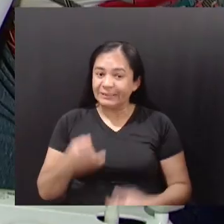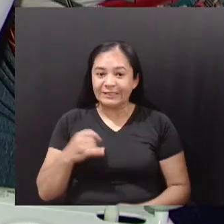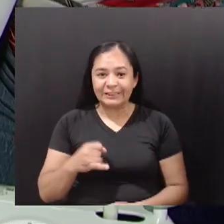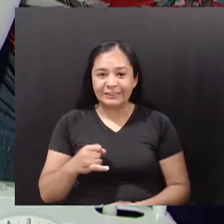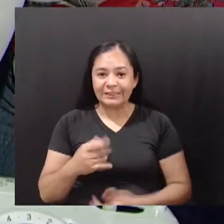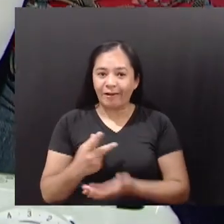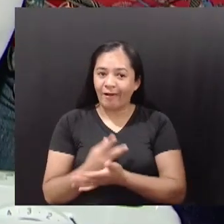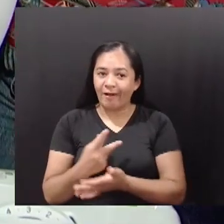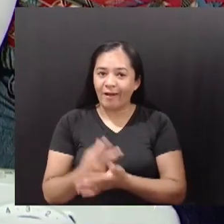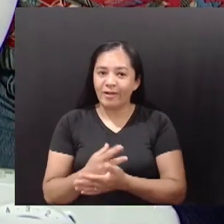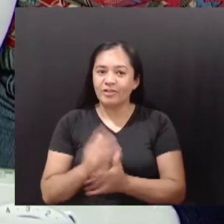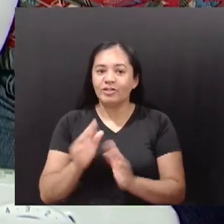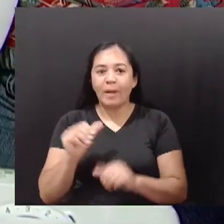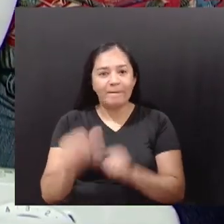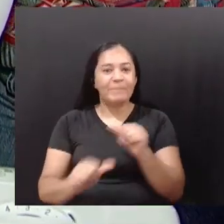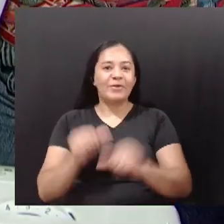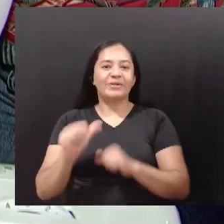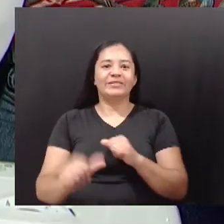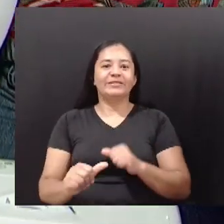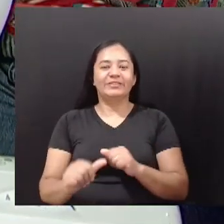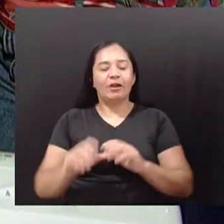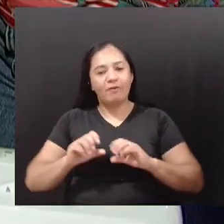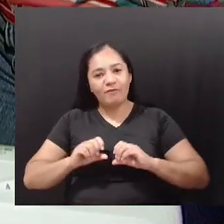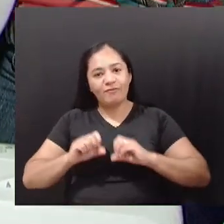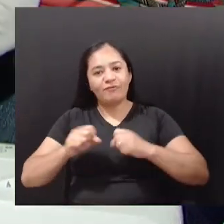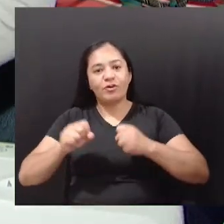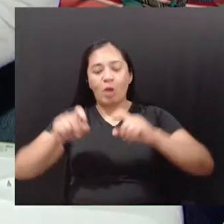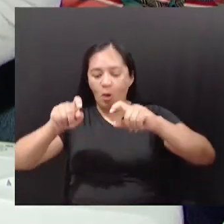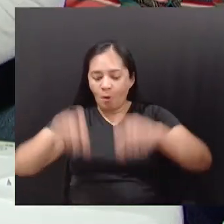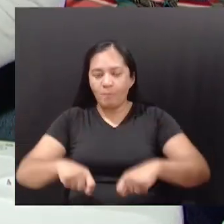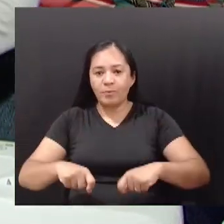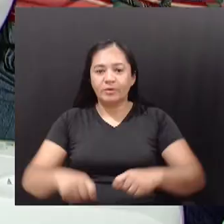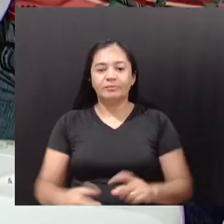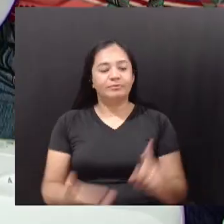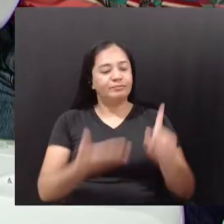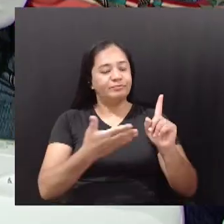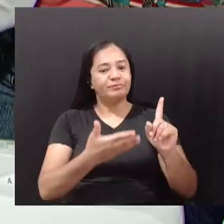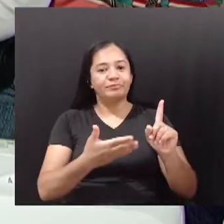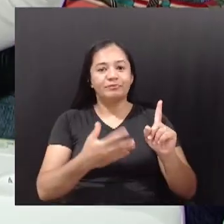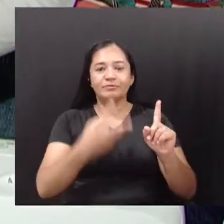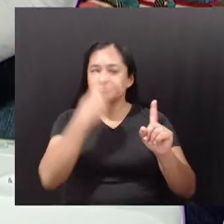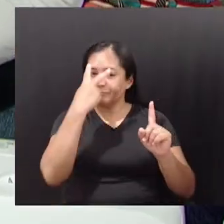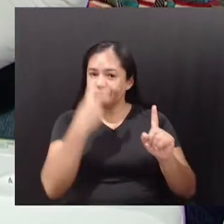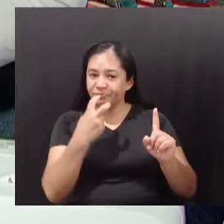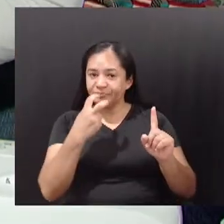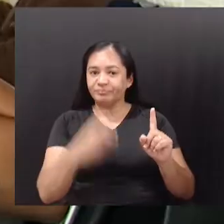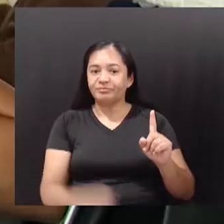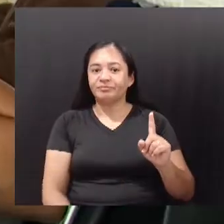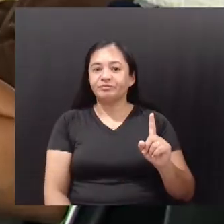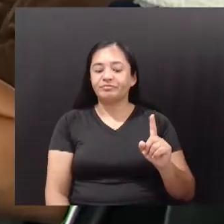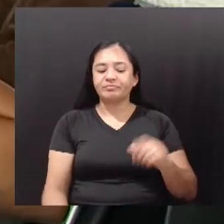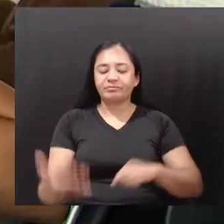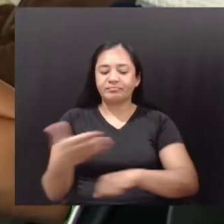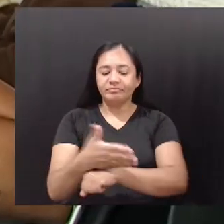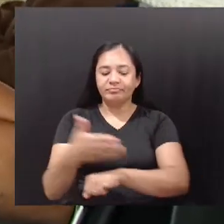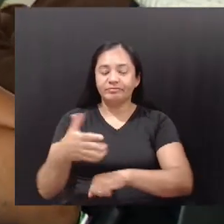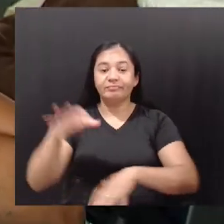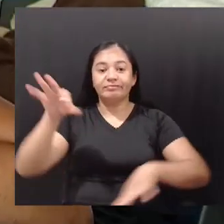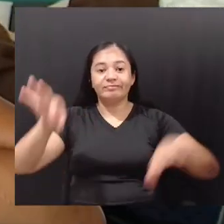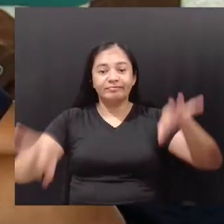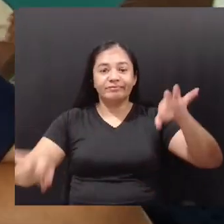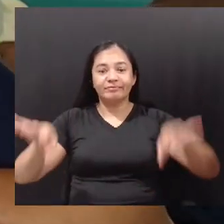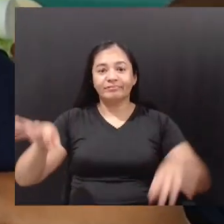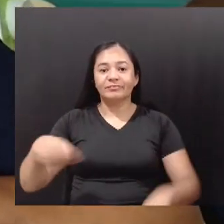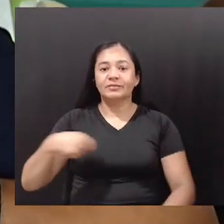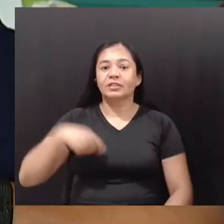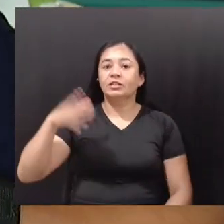barulho. Com muita dedicação e competência, Francisca, que é deficiente visual, participa da oficina. Eu já fiz pano